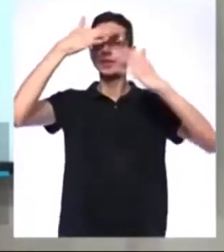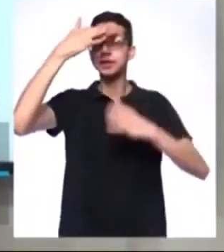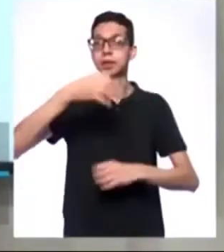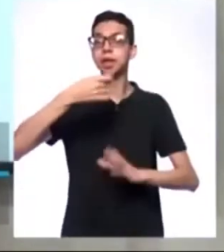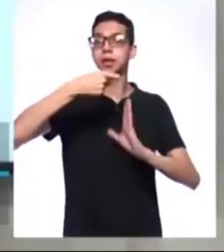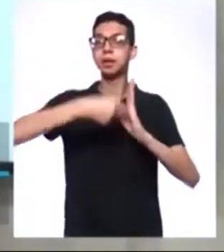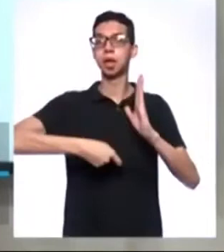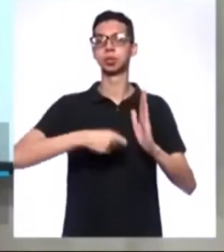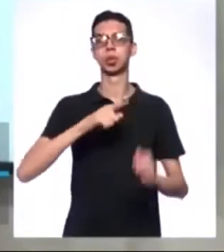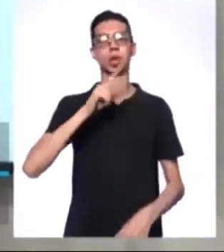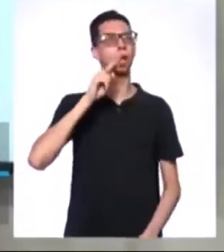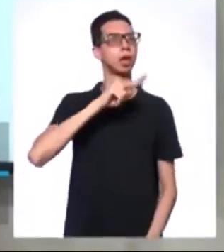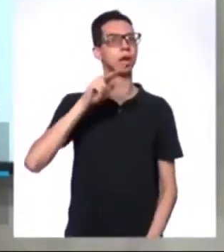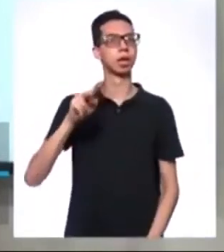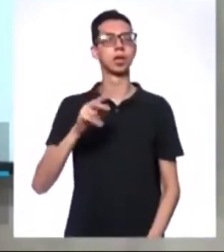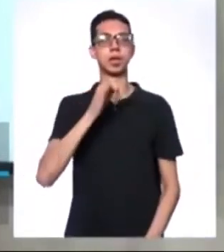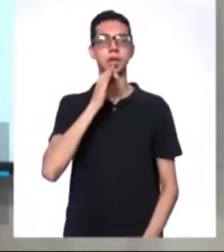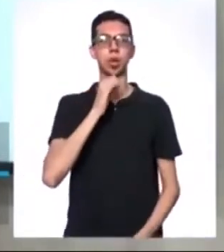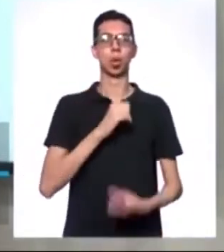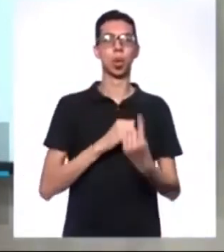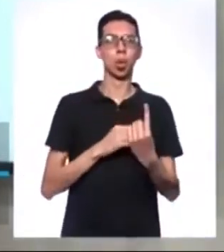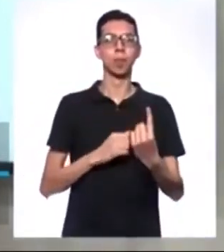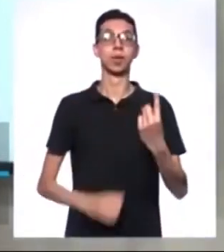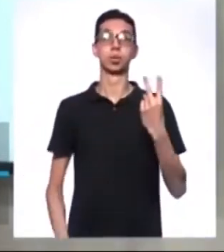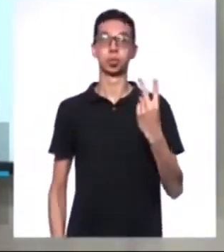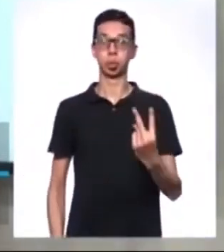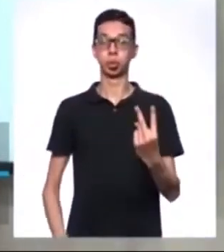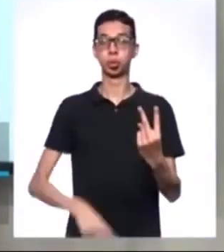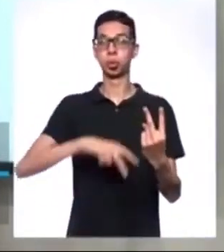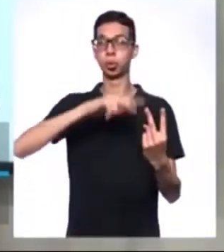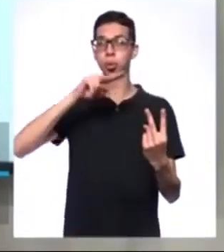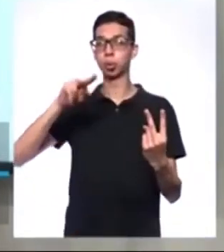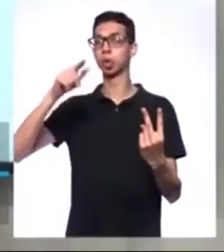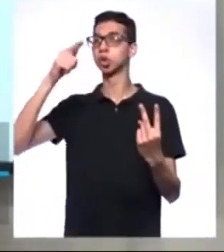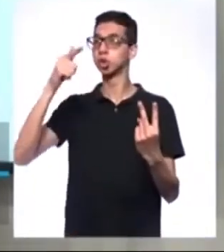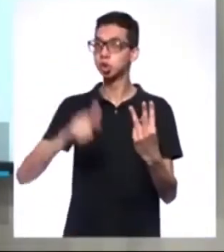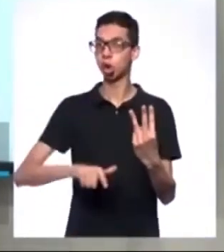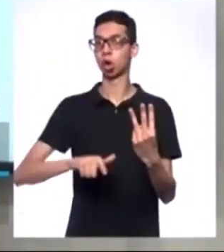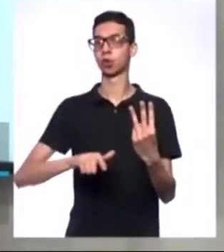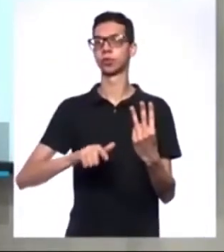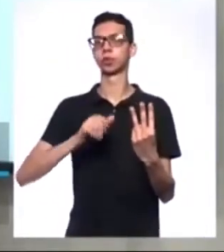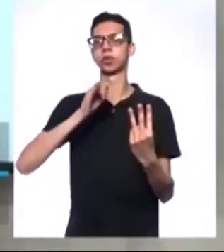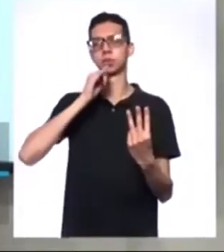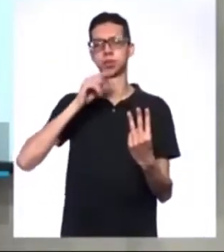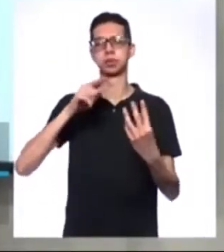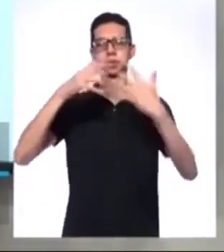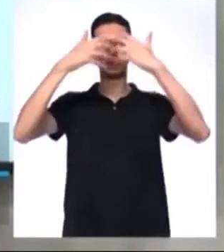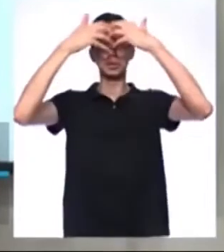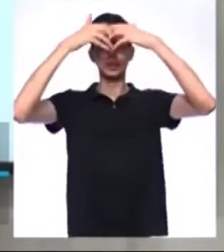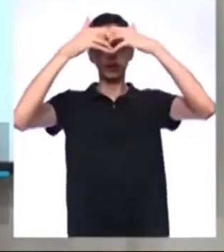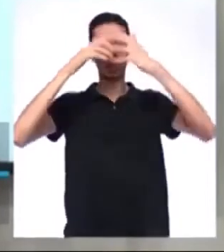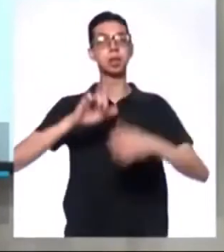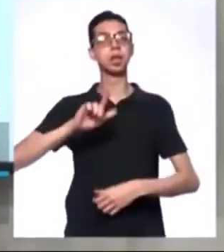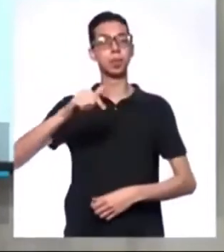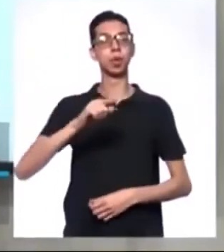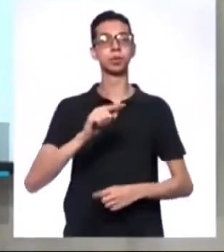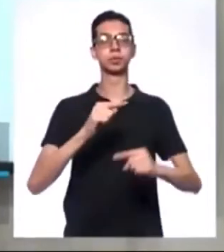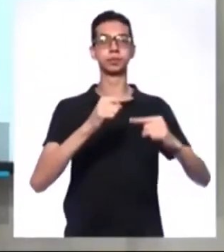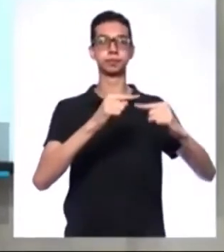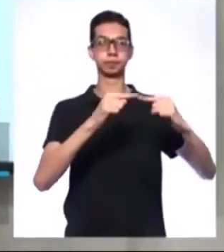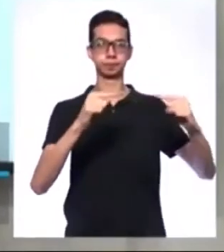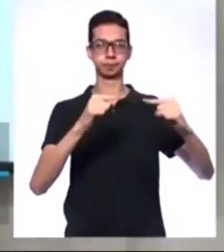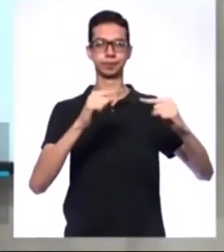texto Leia o texto duas vezes três vezes interprete o texto depois você monta as casinhas e sai